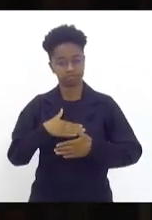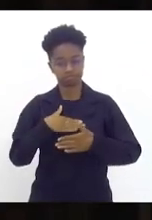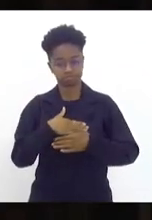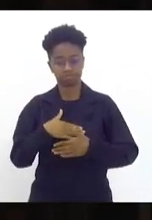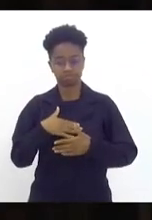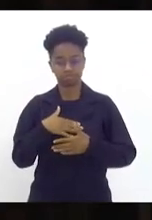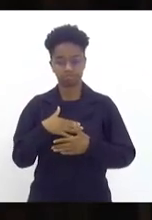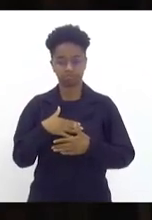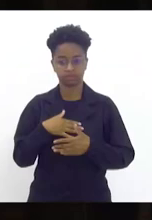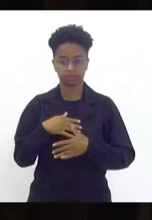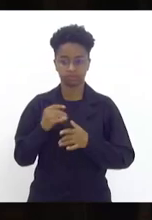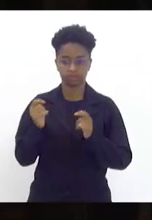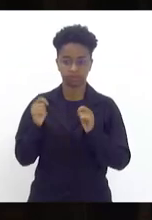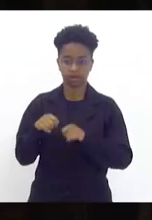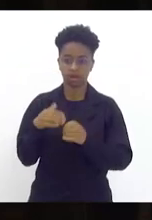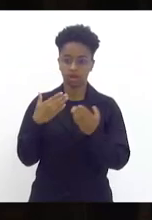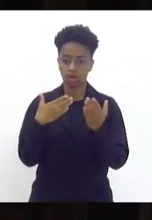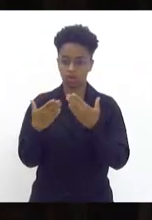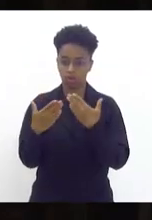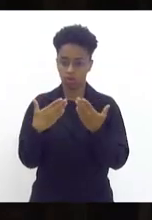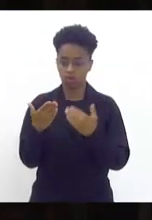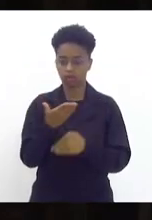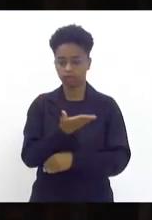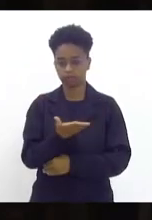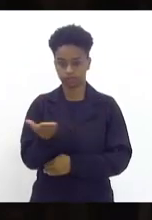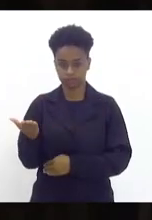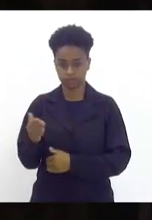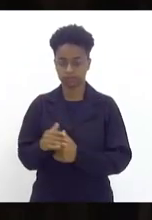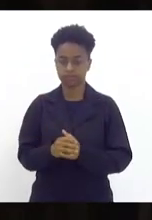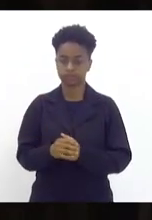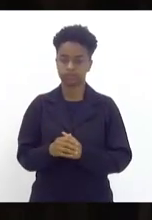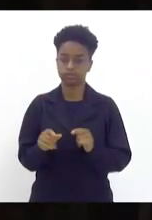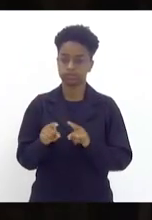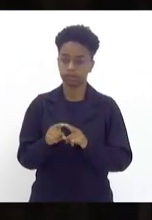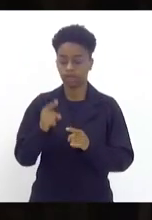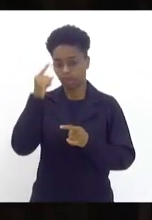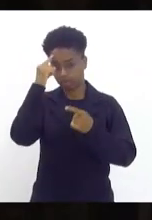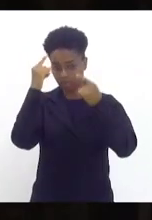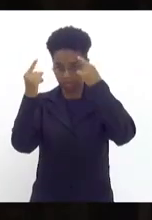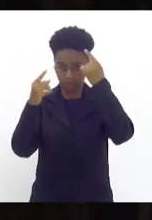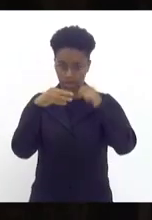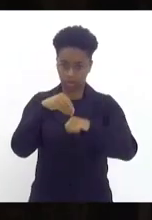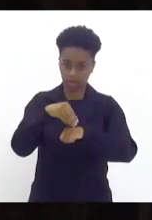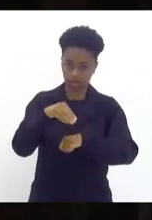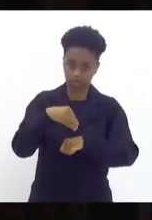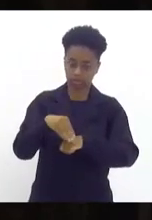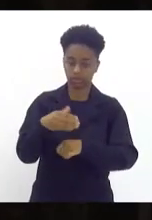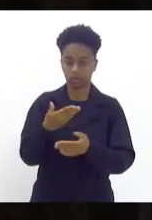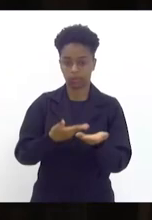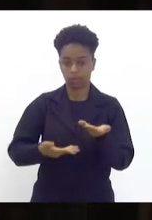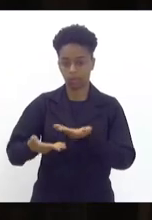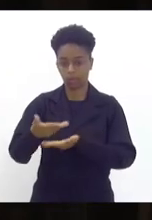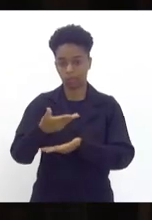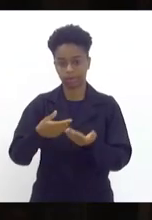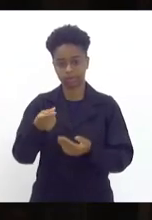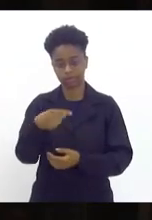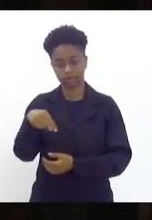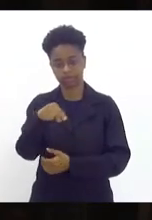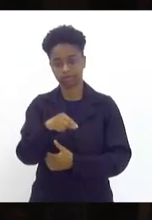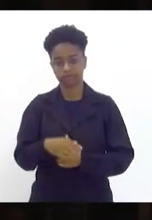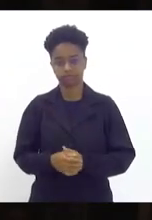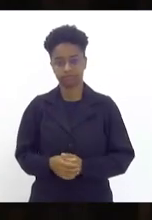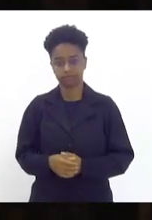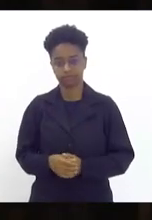de poder, né, conversar, trazer algumas ideias aqui para compartilhar com